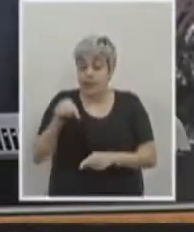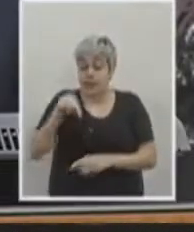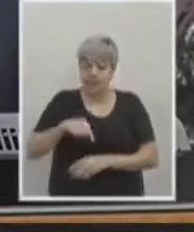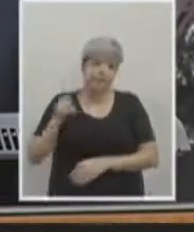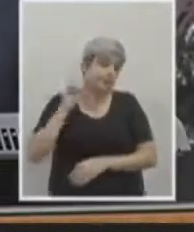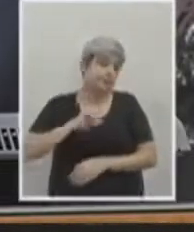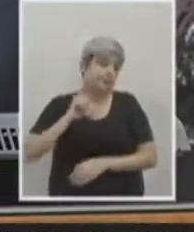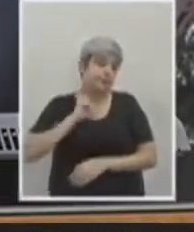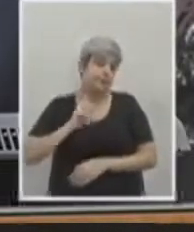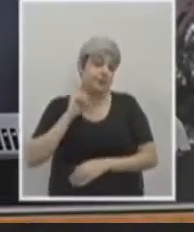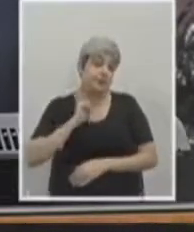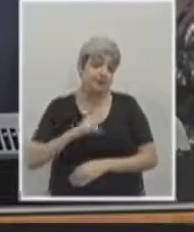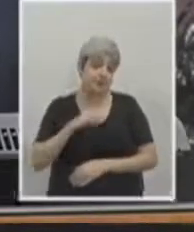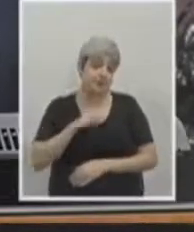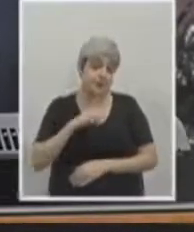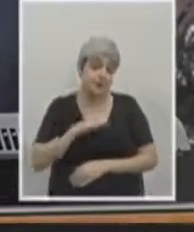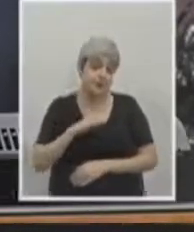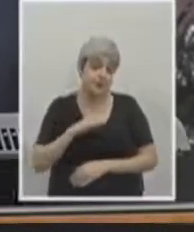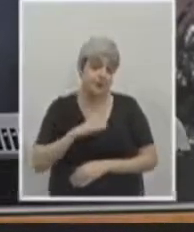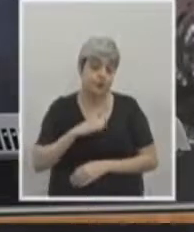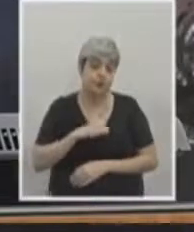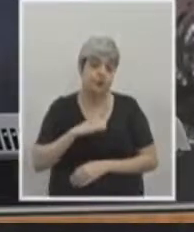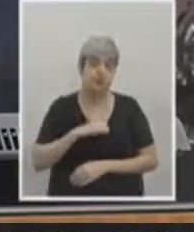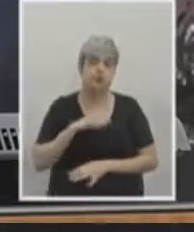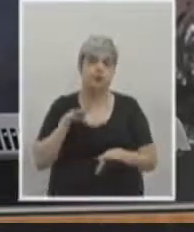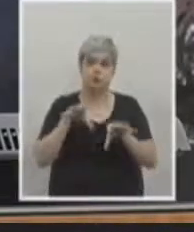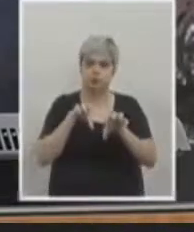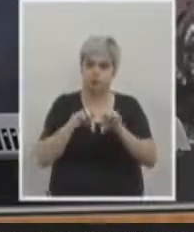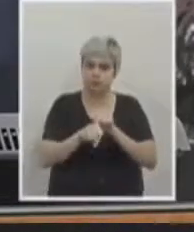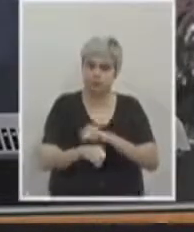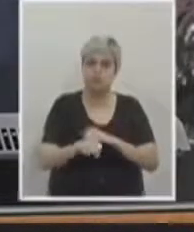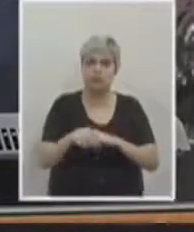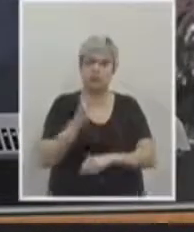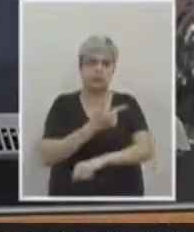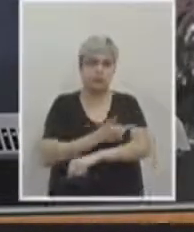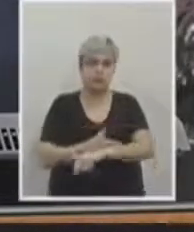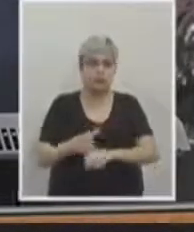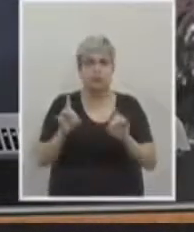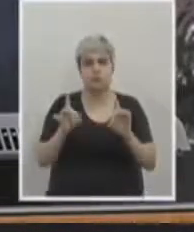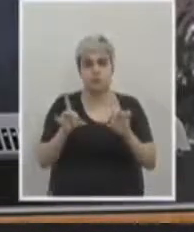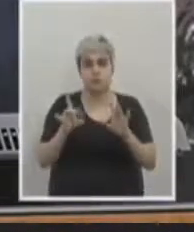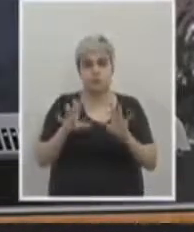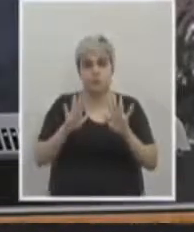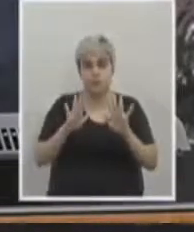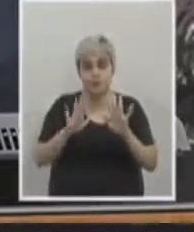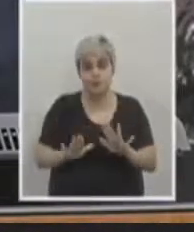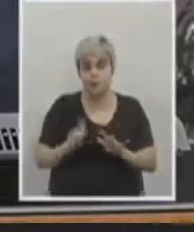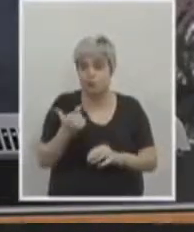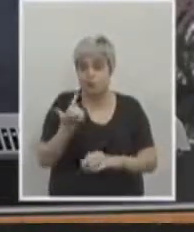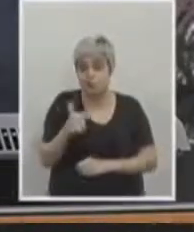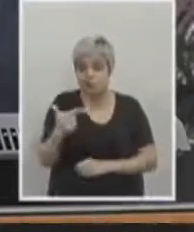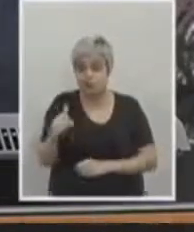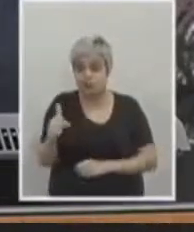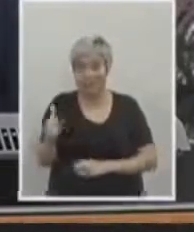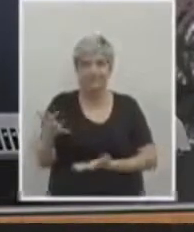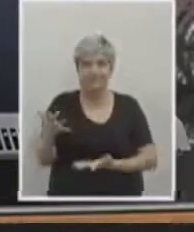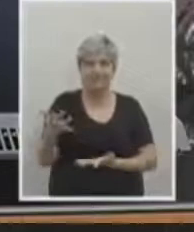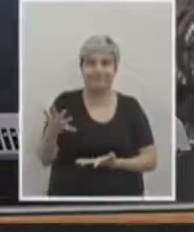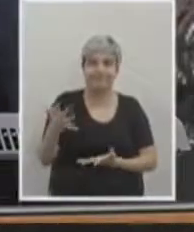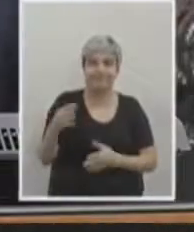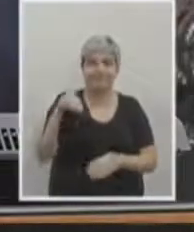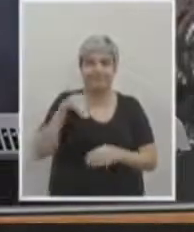Gerais tem muito acesso à formação em educação especial. Infelizmente, nós não temos educação especial na